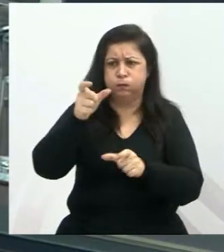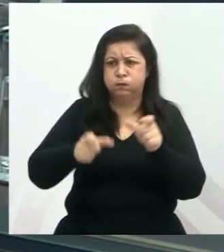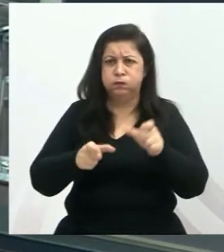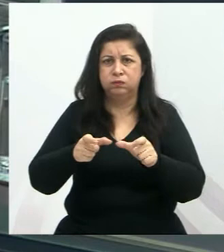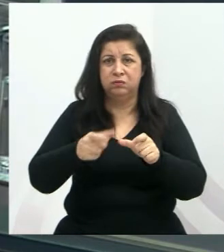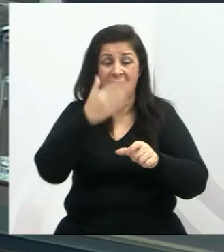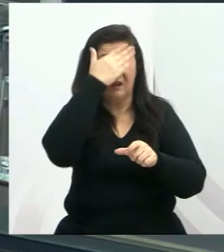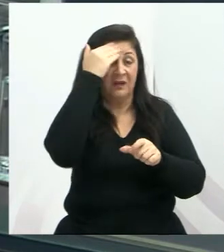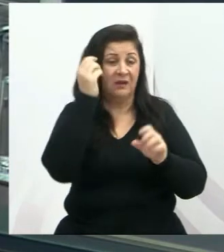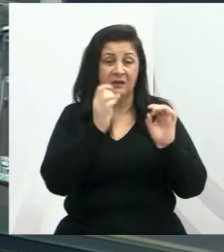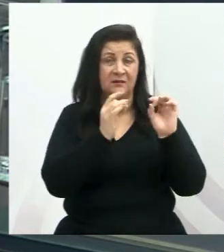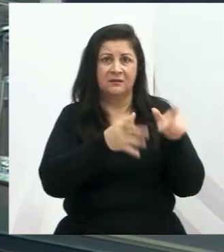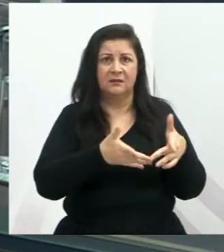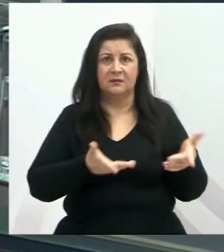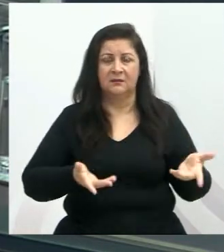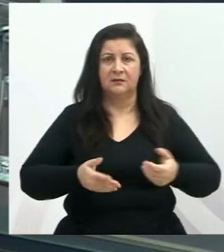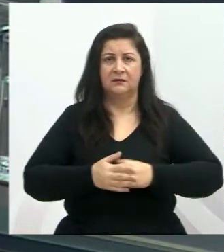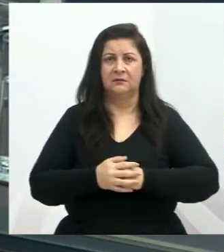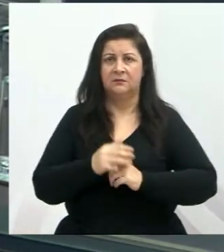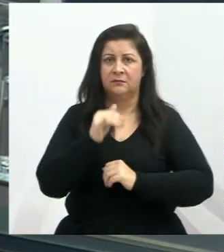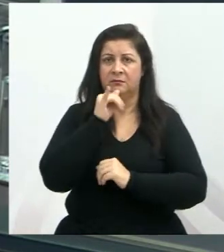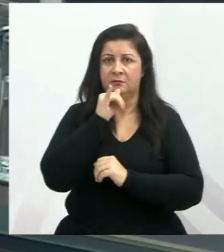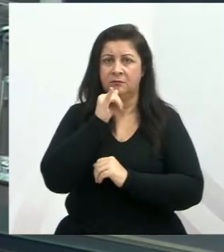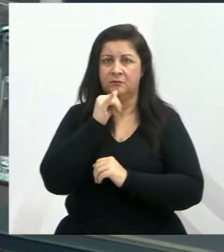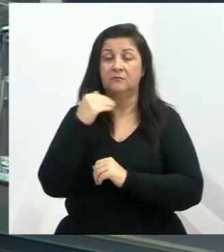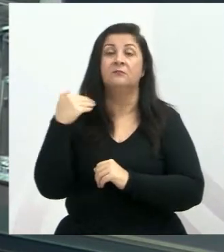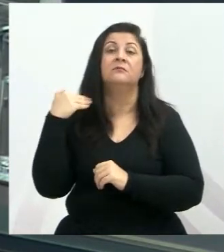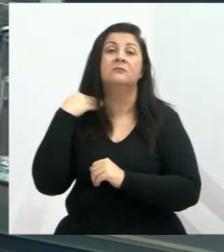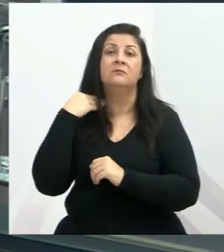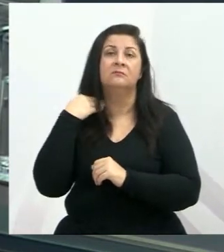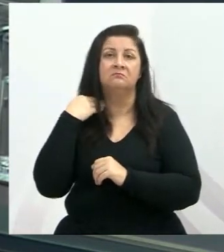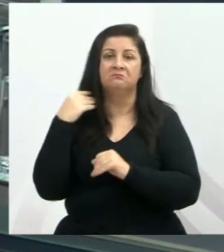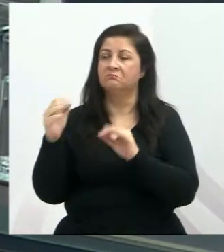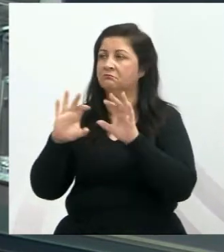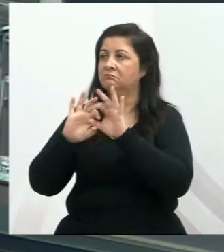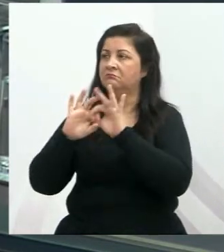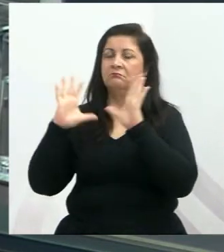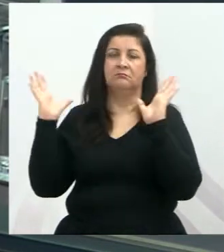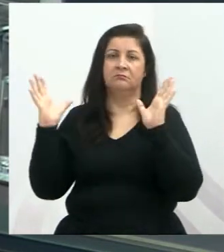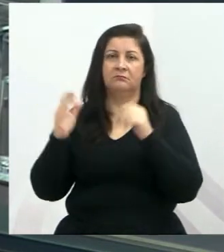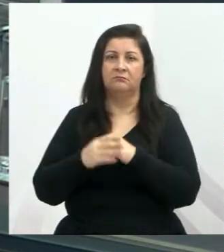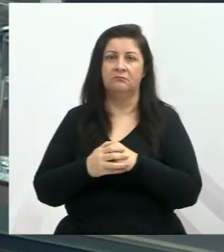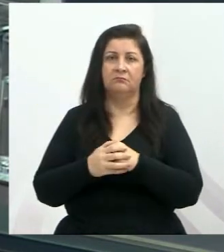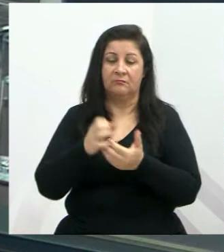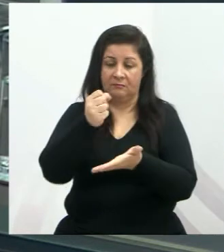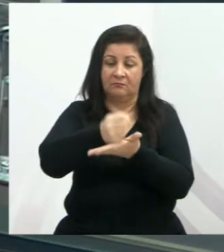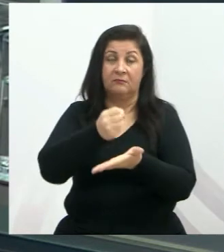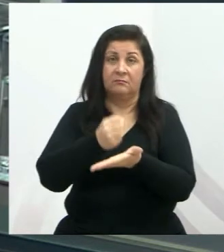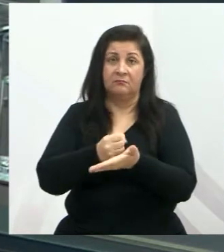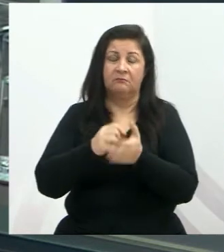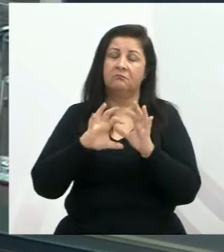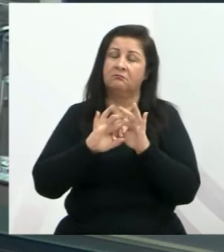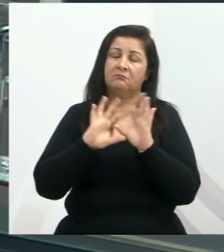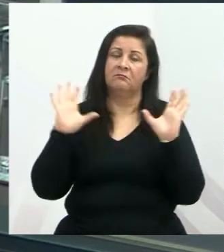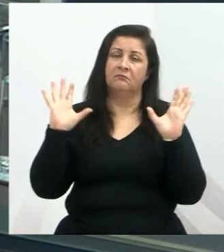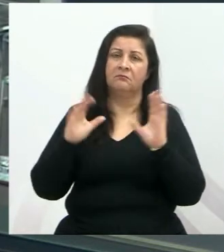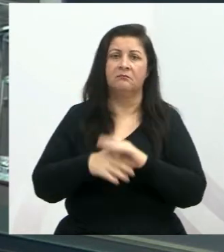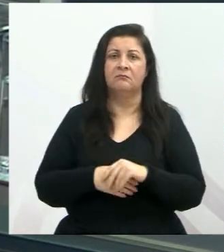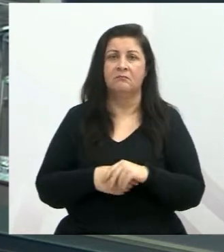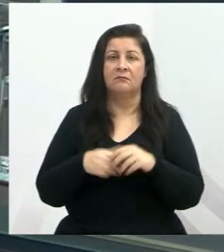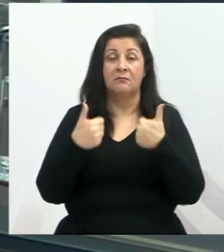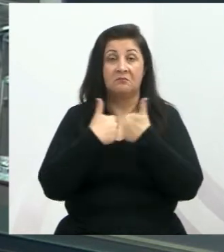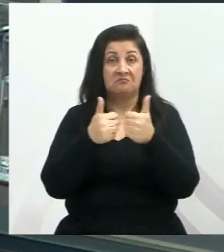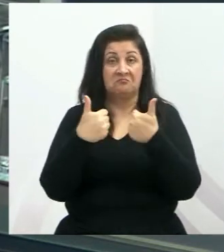prioridade. Vossa Senhoria citou aqui os bancos abertos, os cartórios abertos,